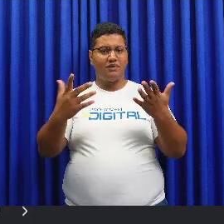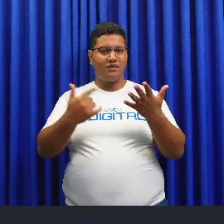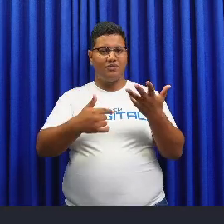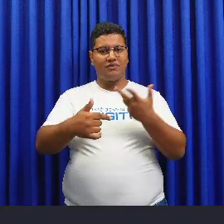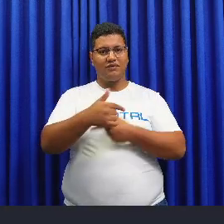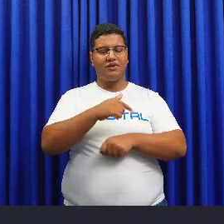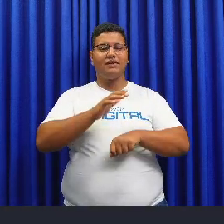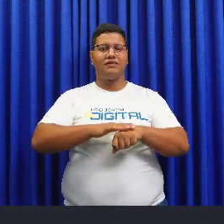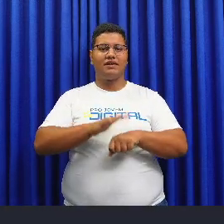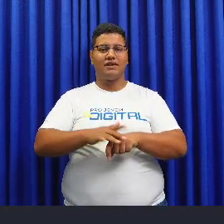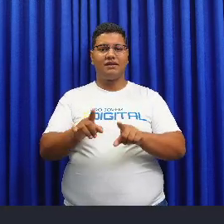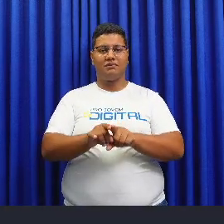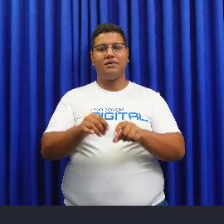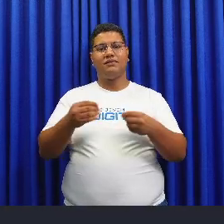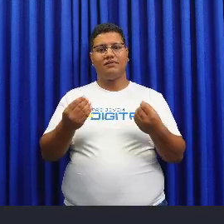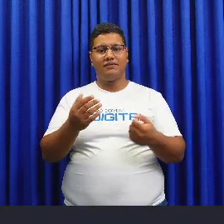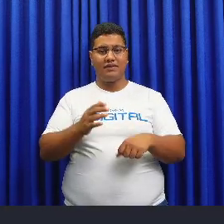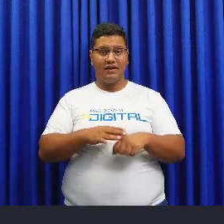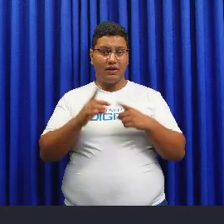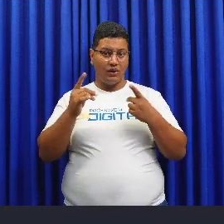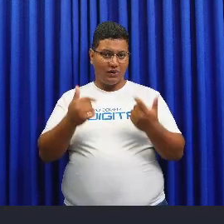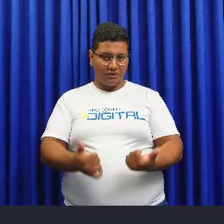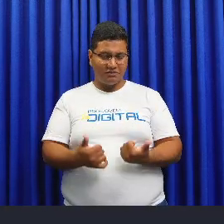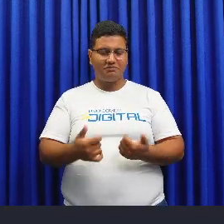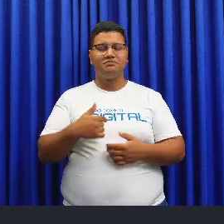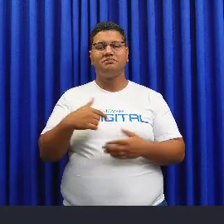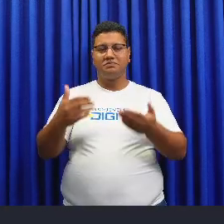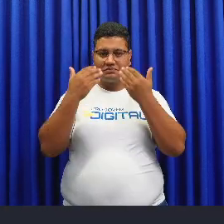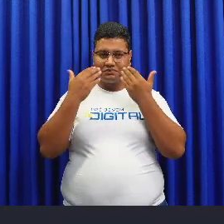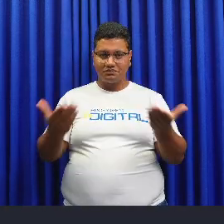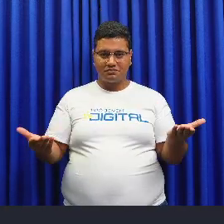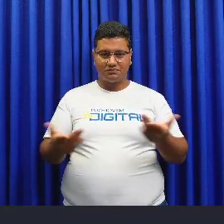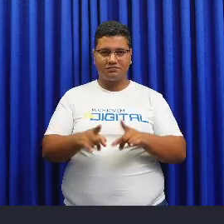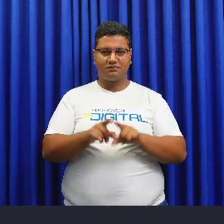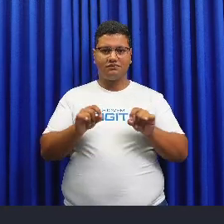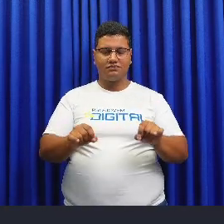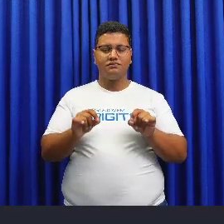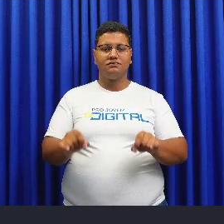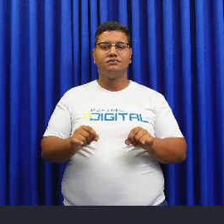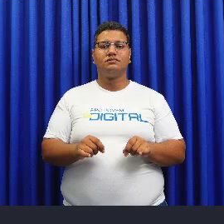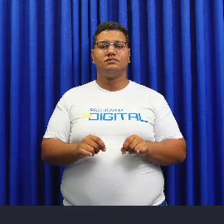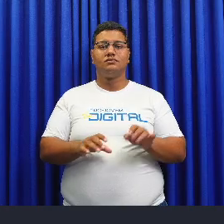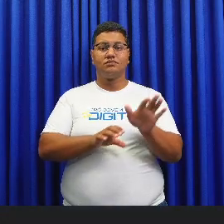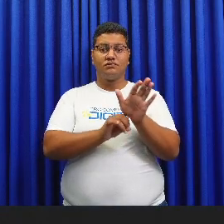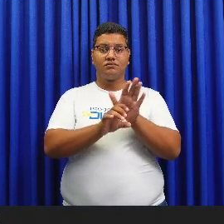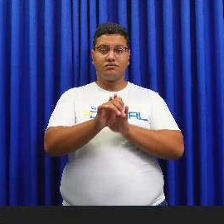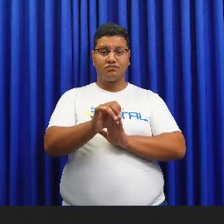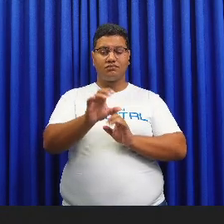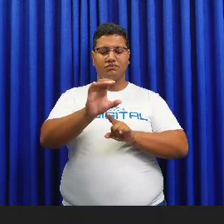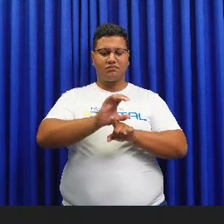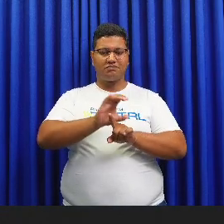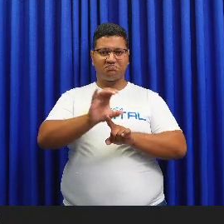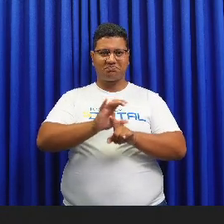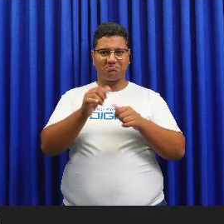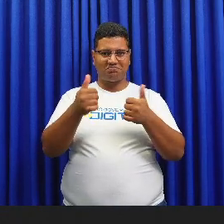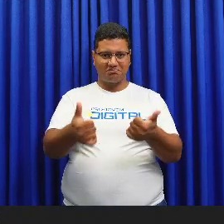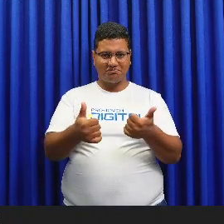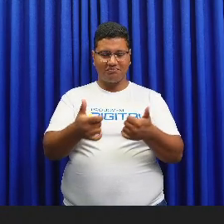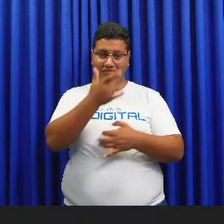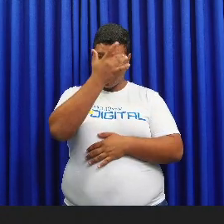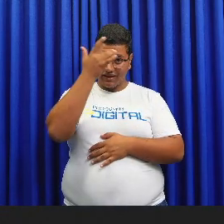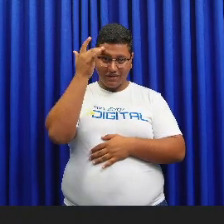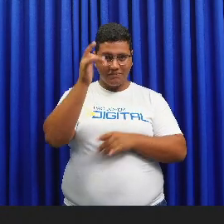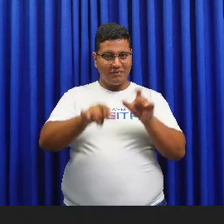você costuma cobrir, beleza? Vou te apresentar também agora o Google Calendário, beleza?